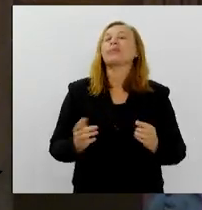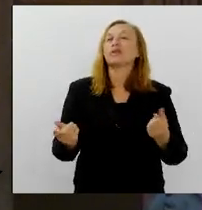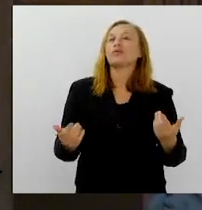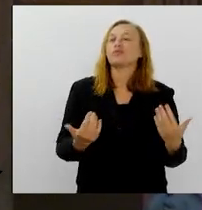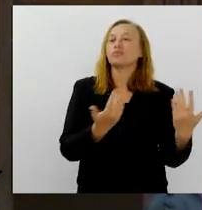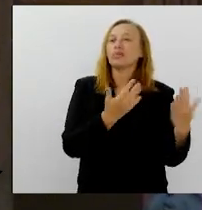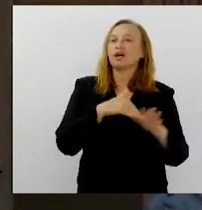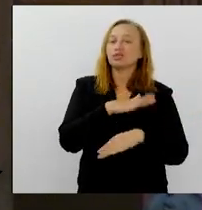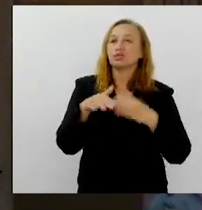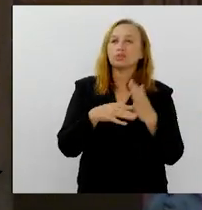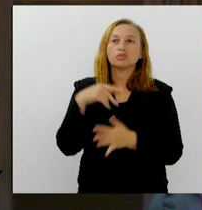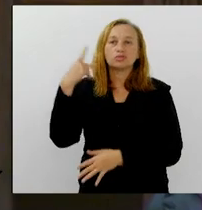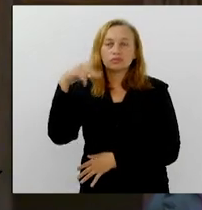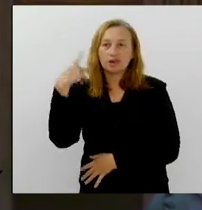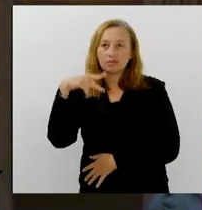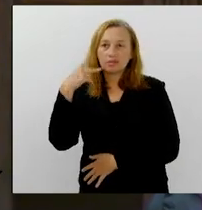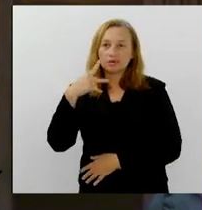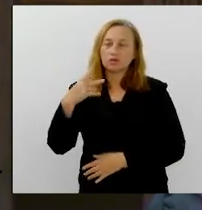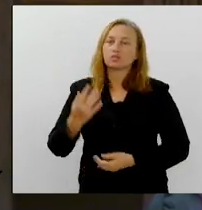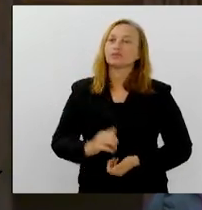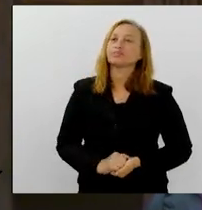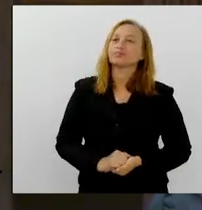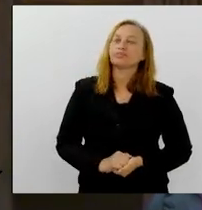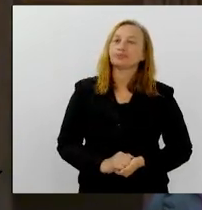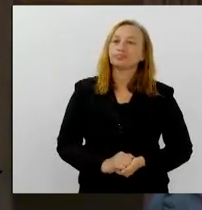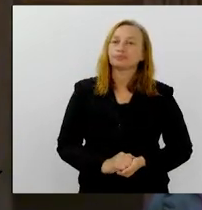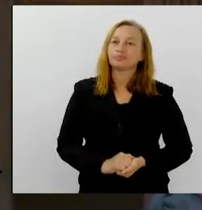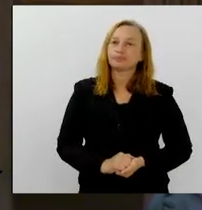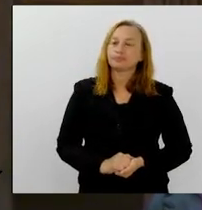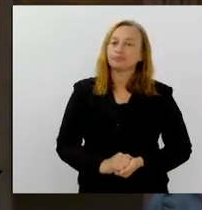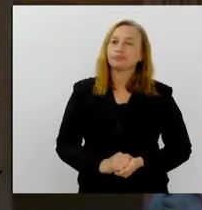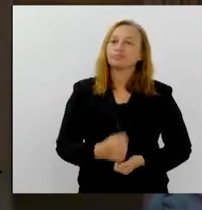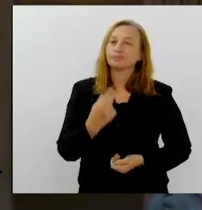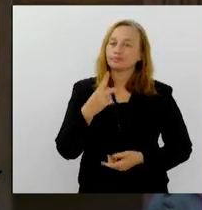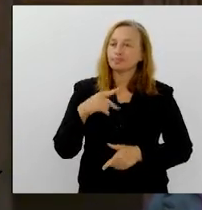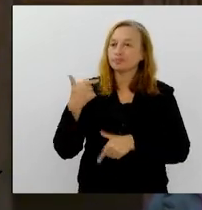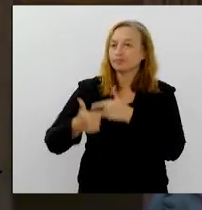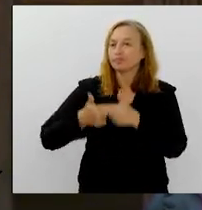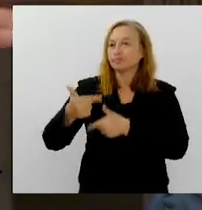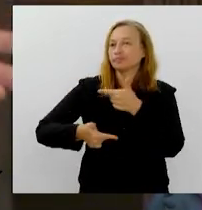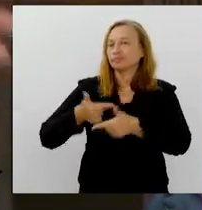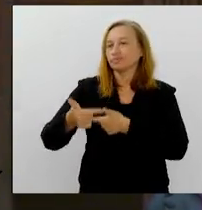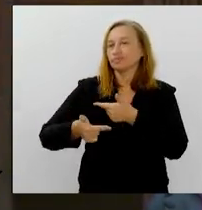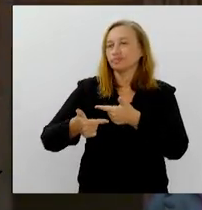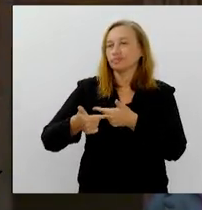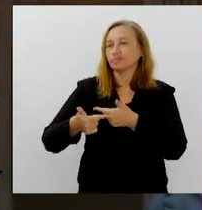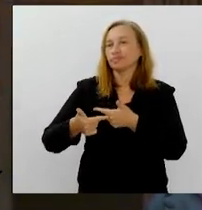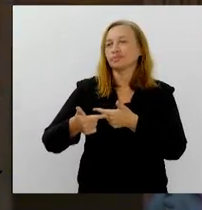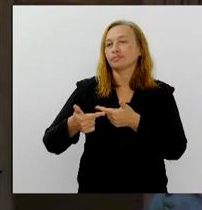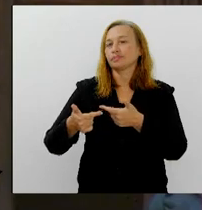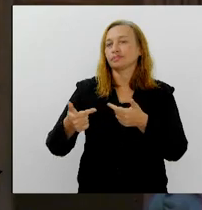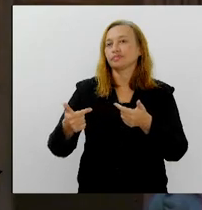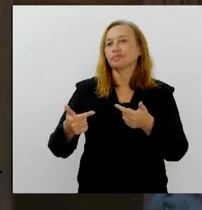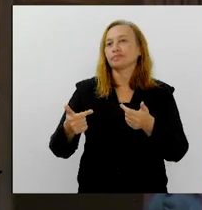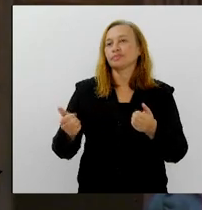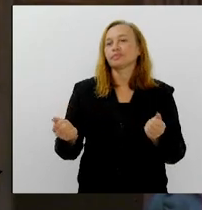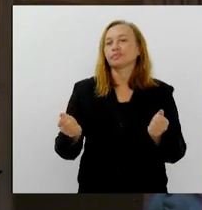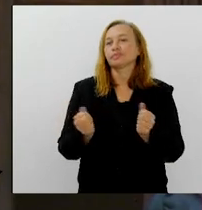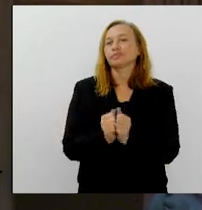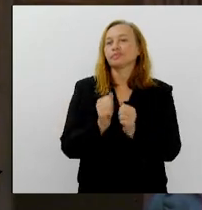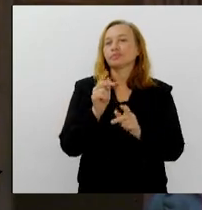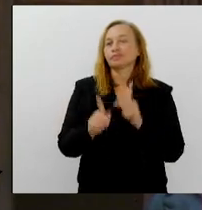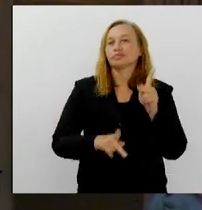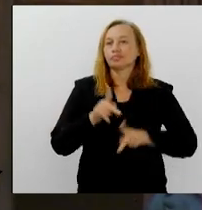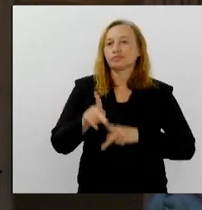brasileiro, fazem do seu percurso, da sua jornada, uma luta com e para o povo